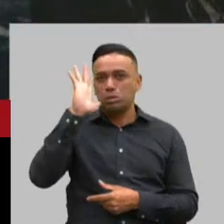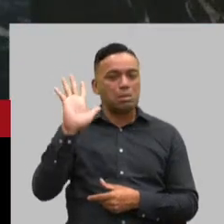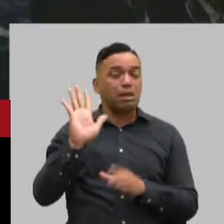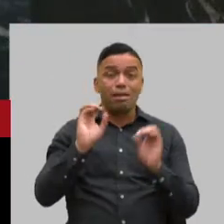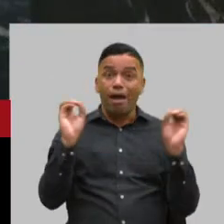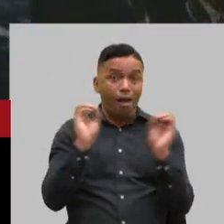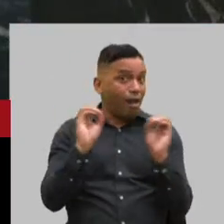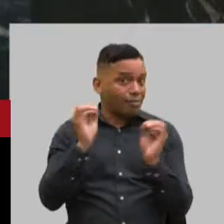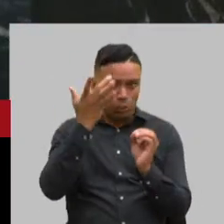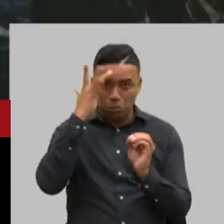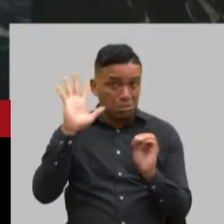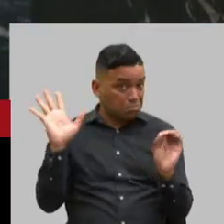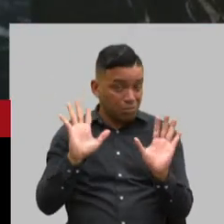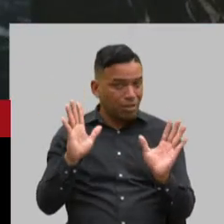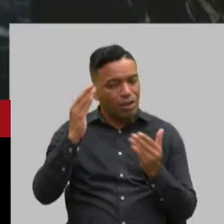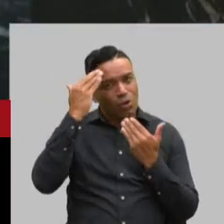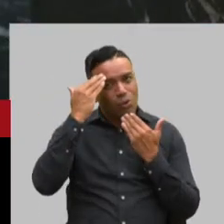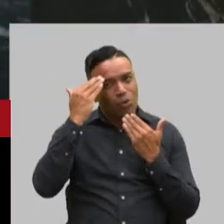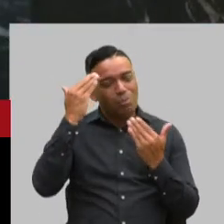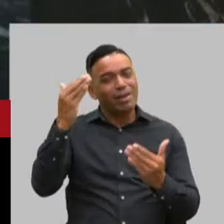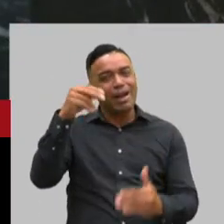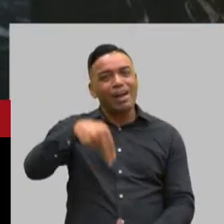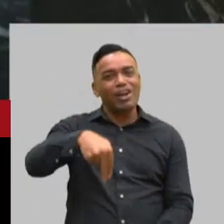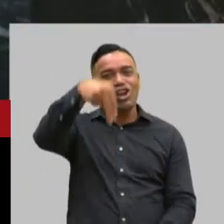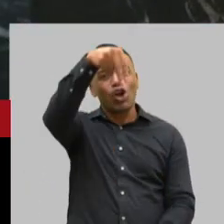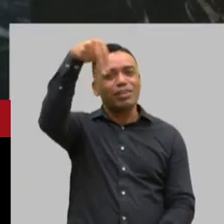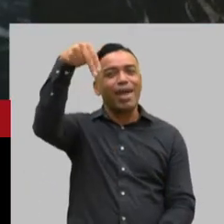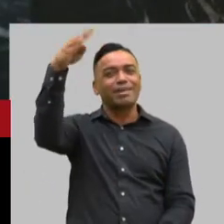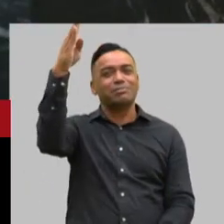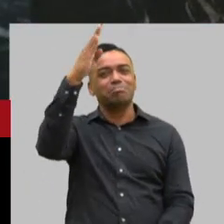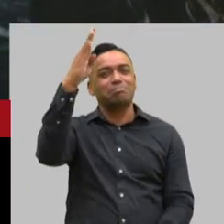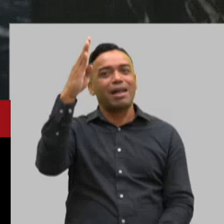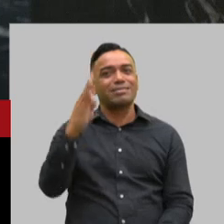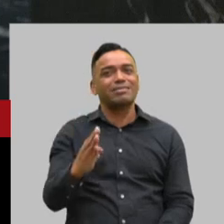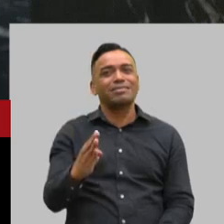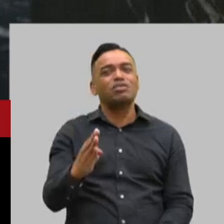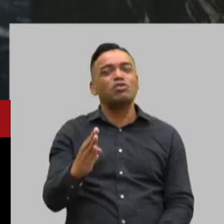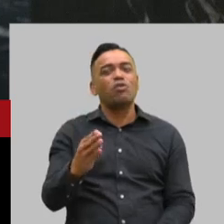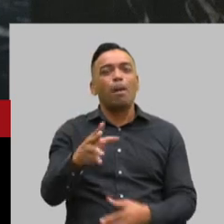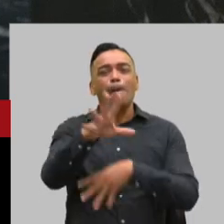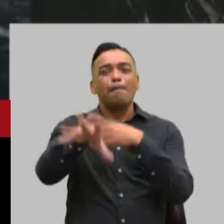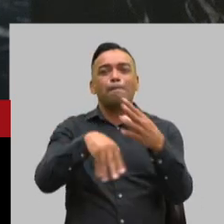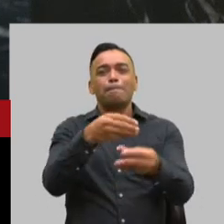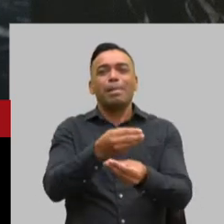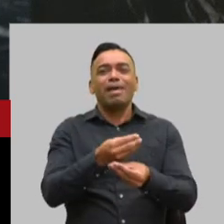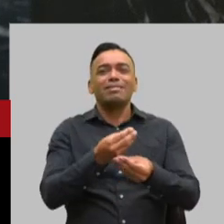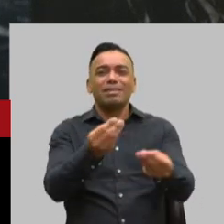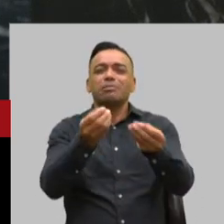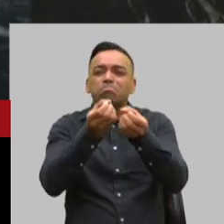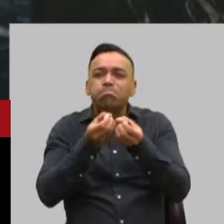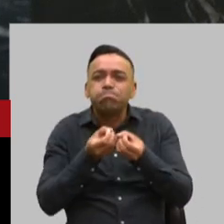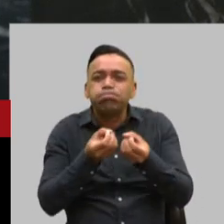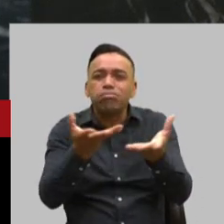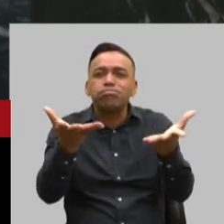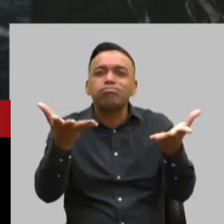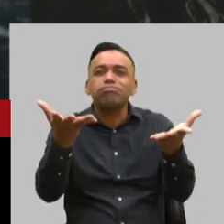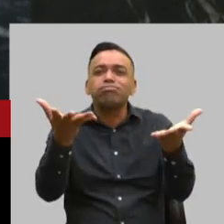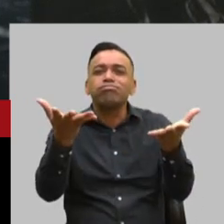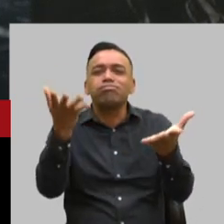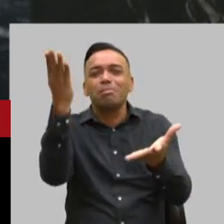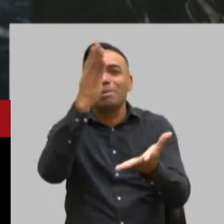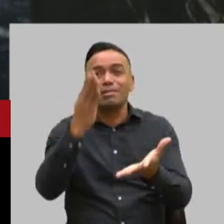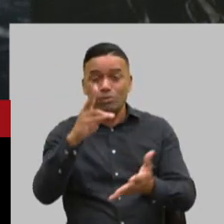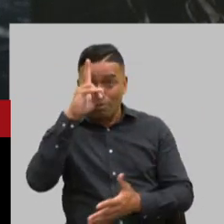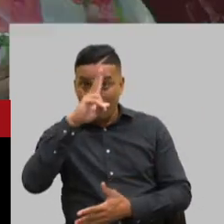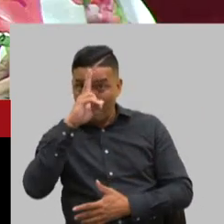sem saber de nada, obrigado, Nordeste, porque mais uma vez você deu um presente para o nosso Brasil. Vocês se lembram disso ainda ou